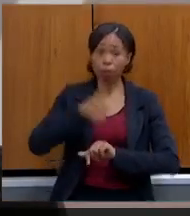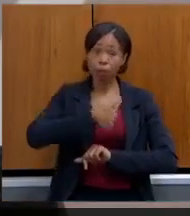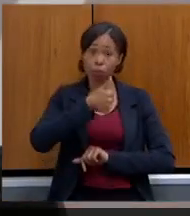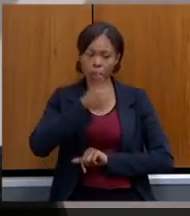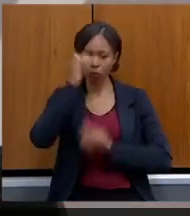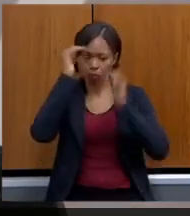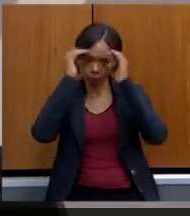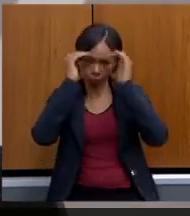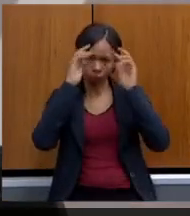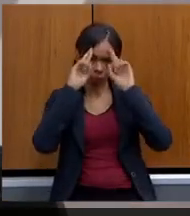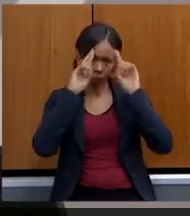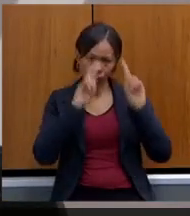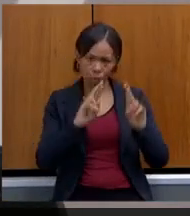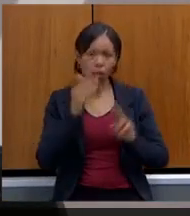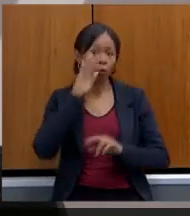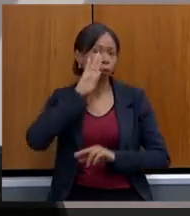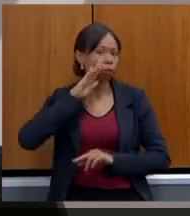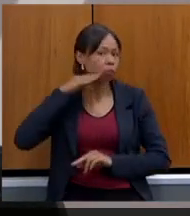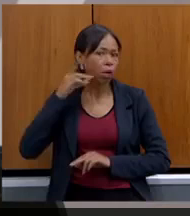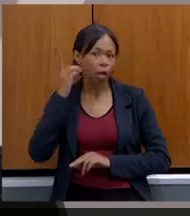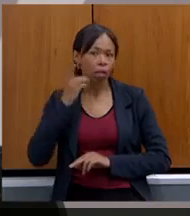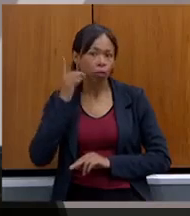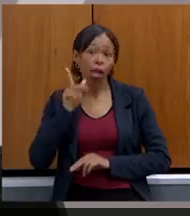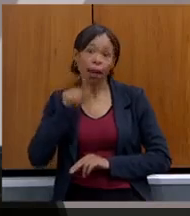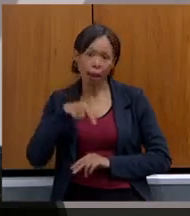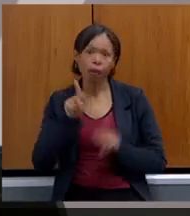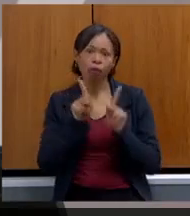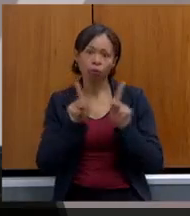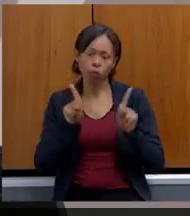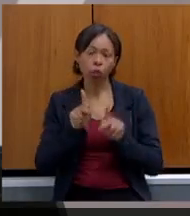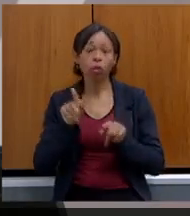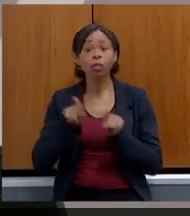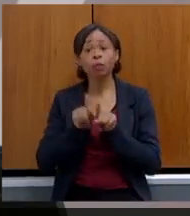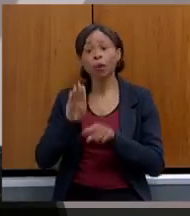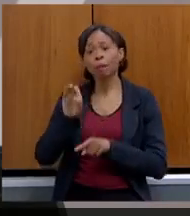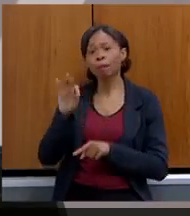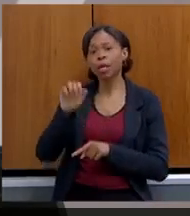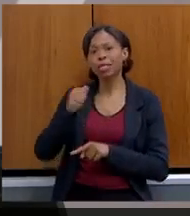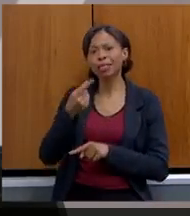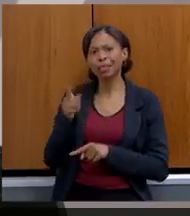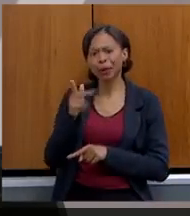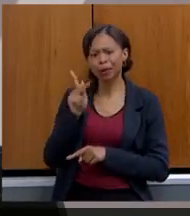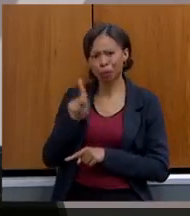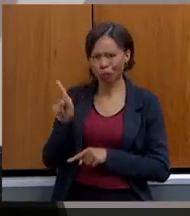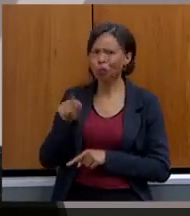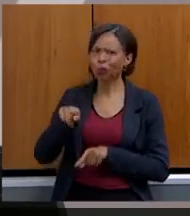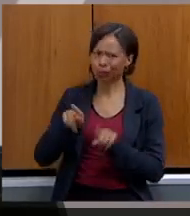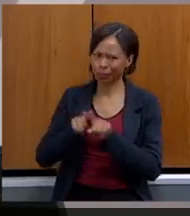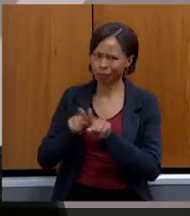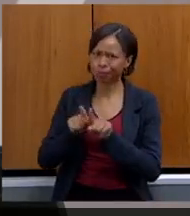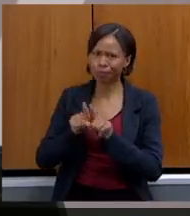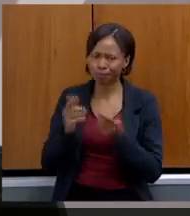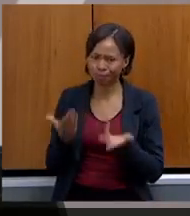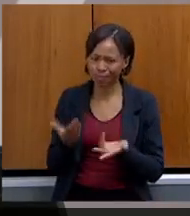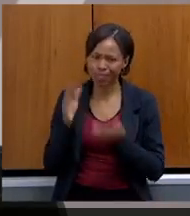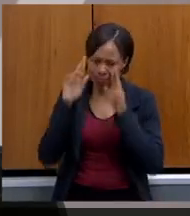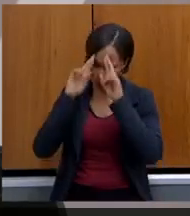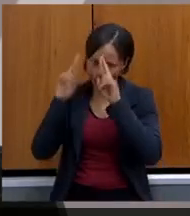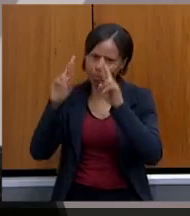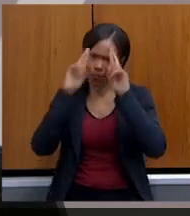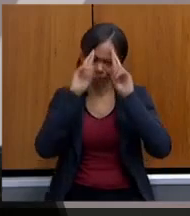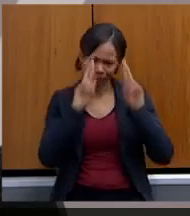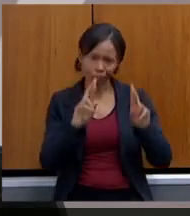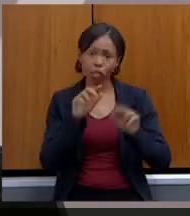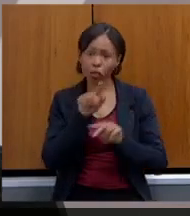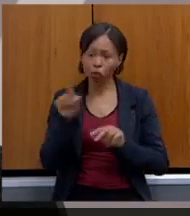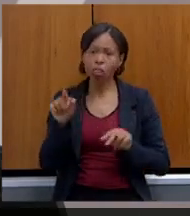respeito né a Beatriz Siqueira que a deputada que a professora ao Betão que falou que também é professor então sim eu tenho que ouvir vocês